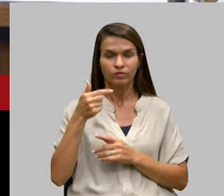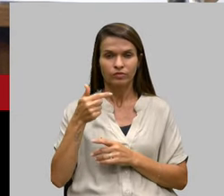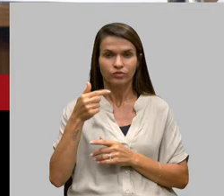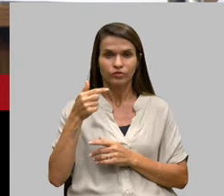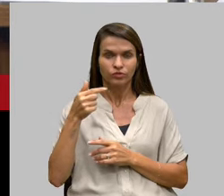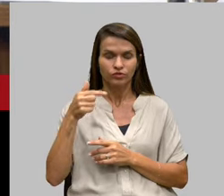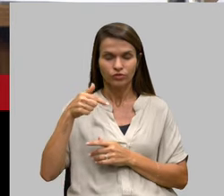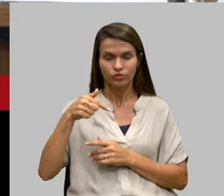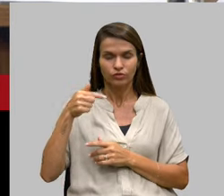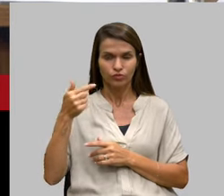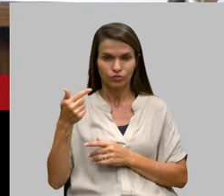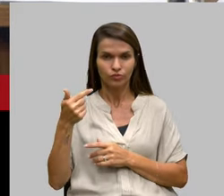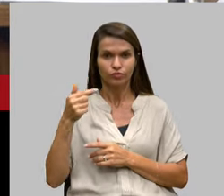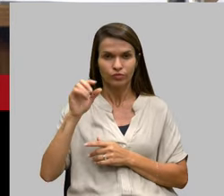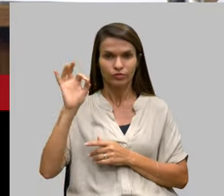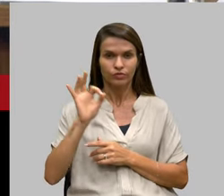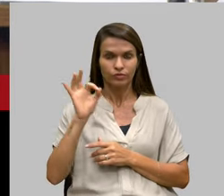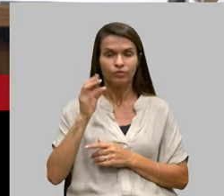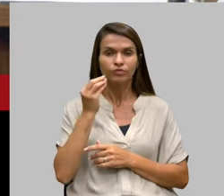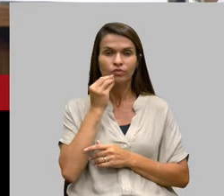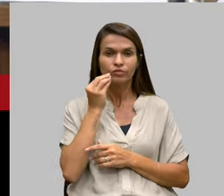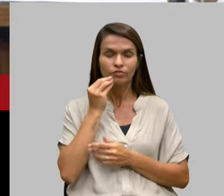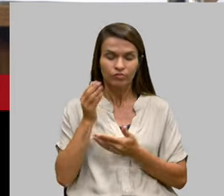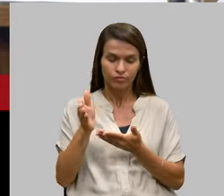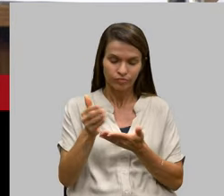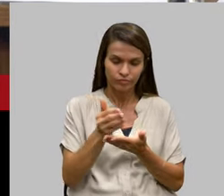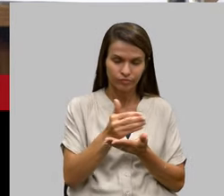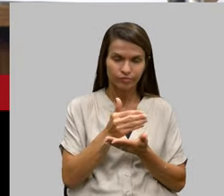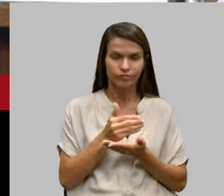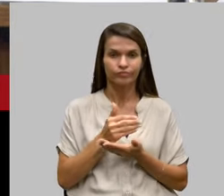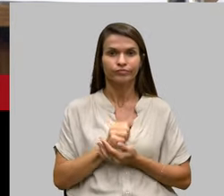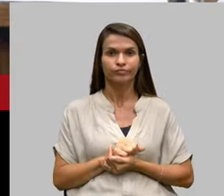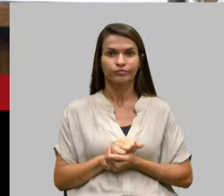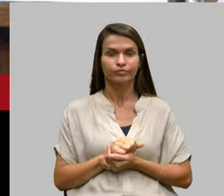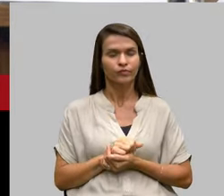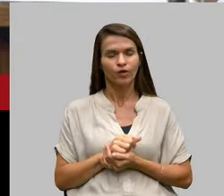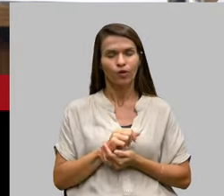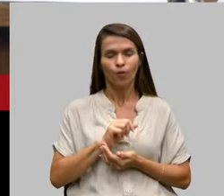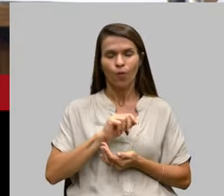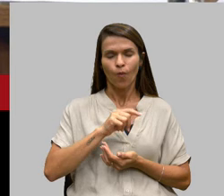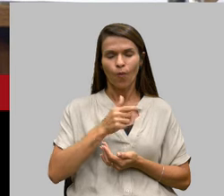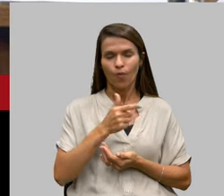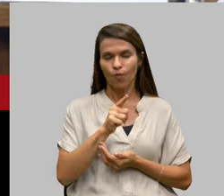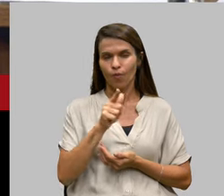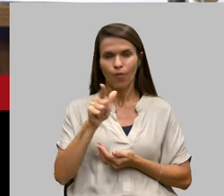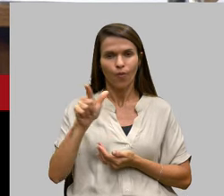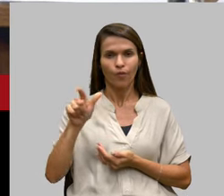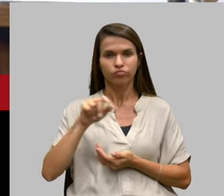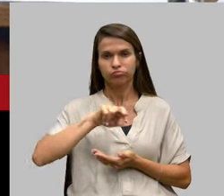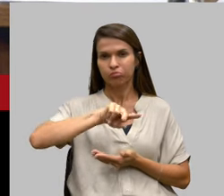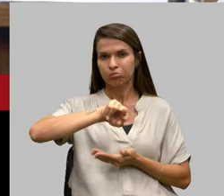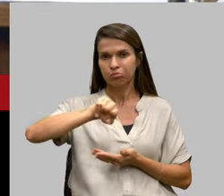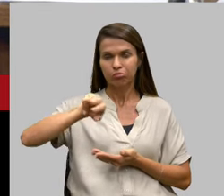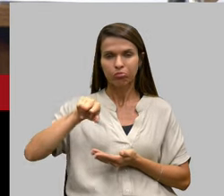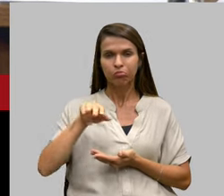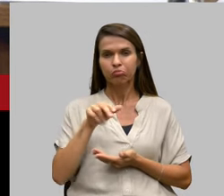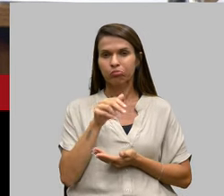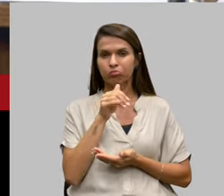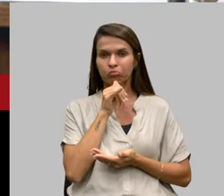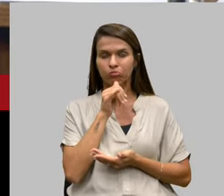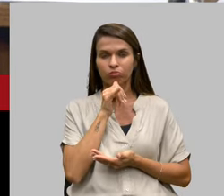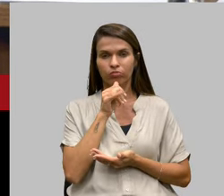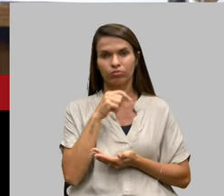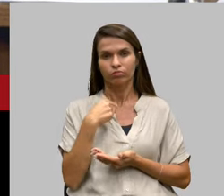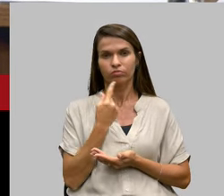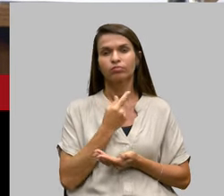salarial ainda na tentativa arrecadatória e outras tantas eh Outros tantos exemplos né que aqui nós